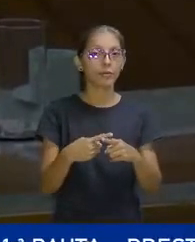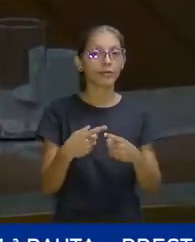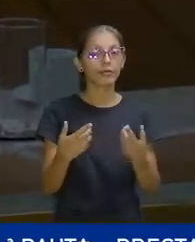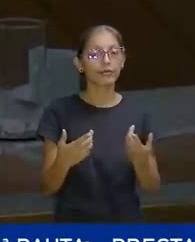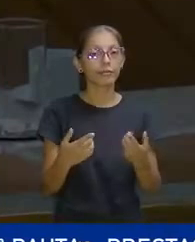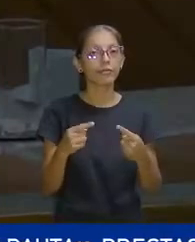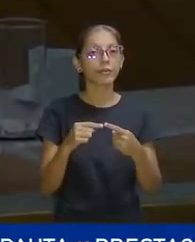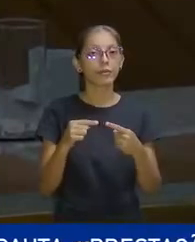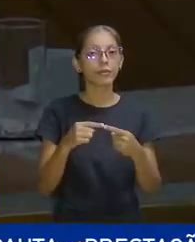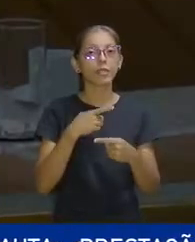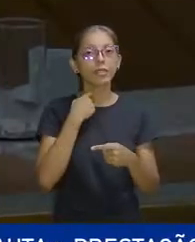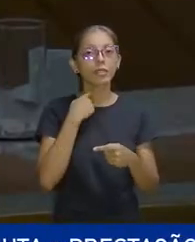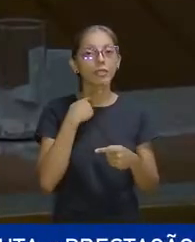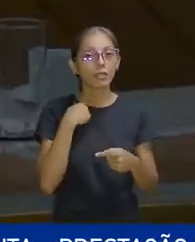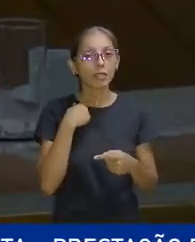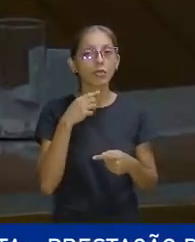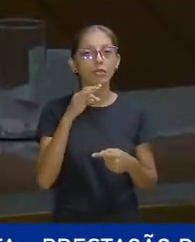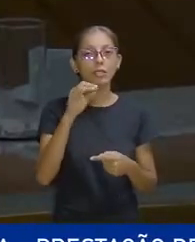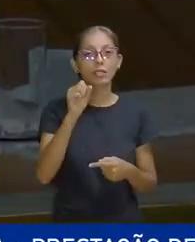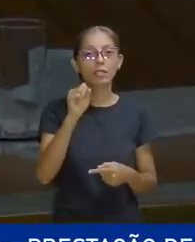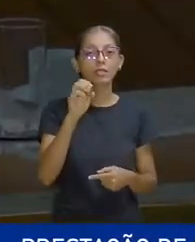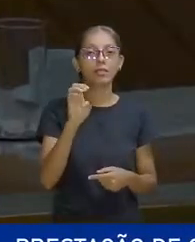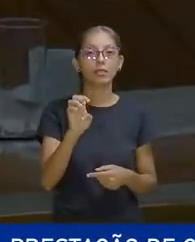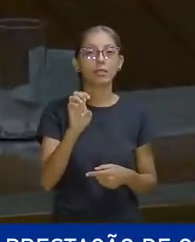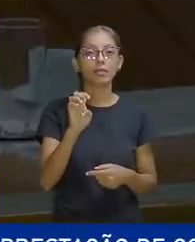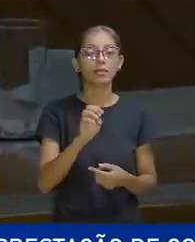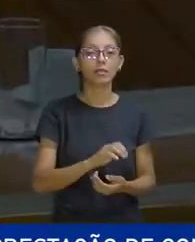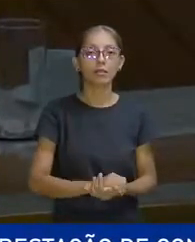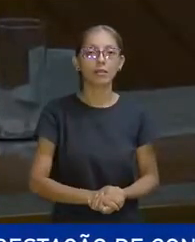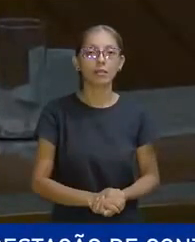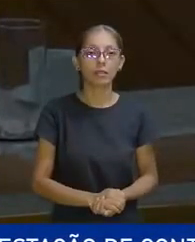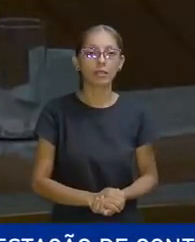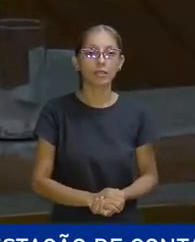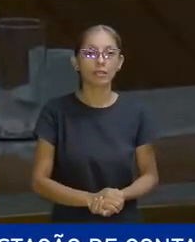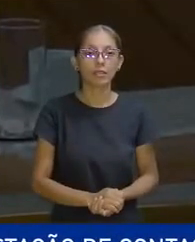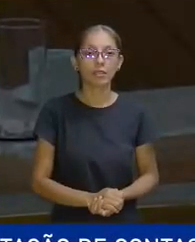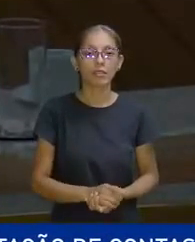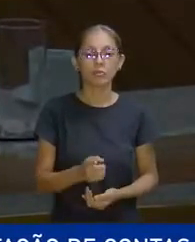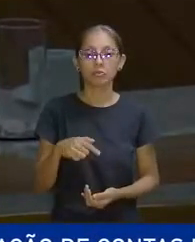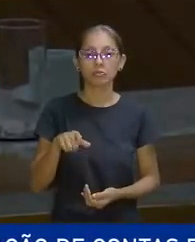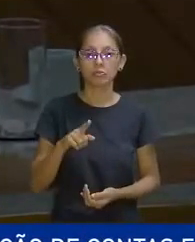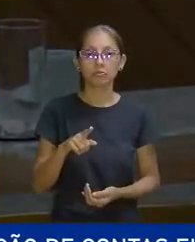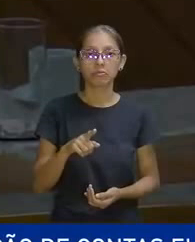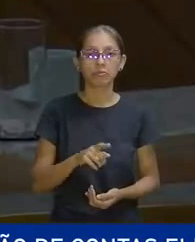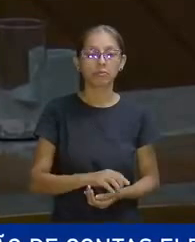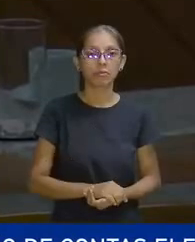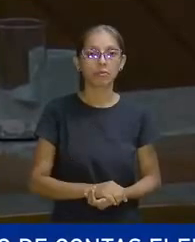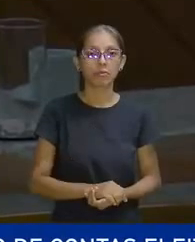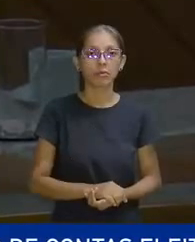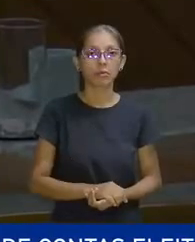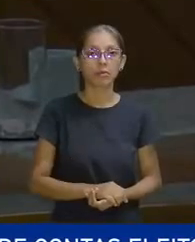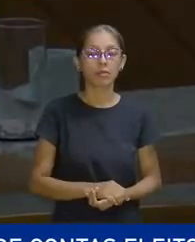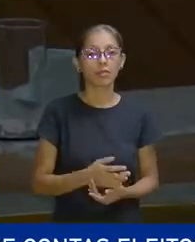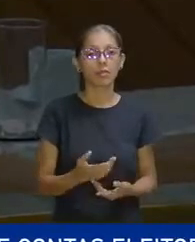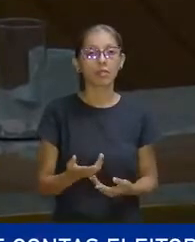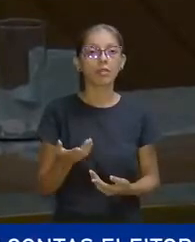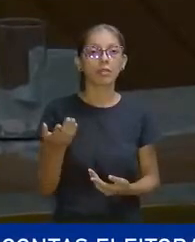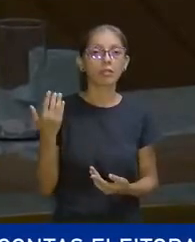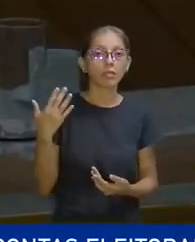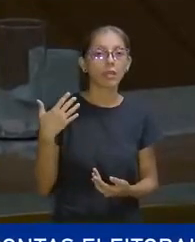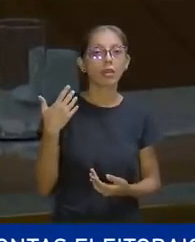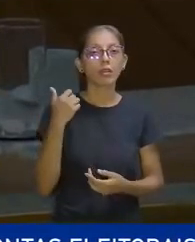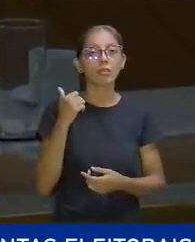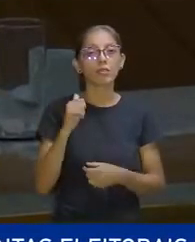desejo do TSE, que a gente não poderia manter a decisão que tinha sido objeto do